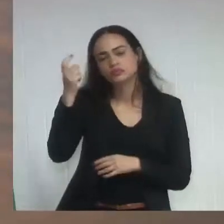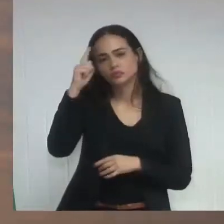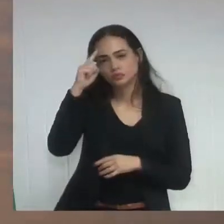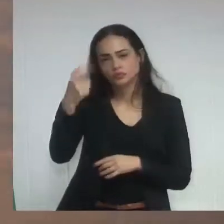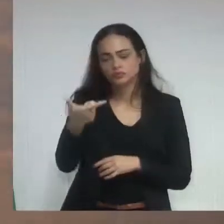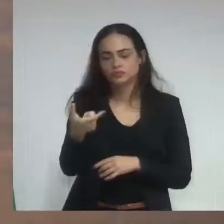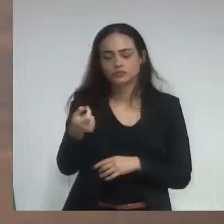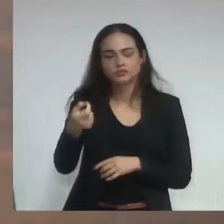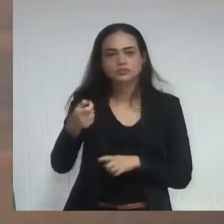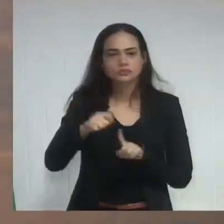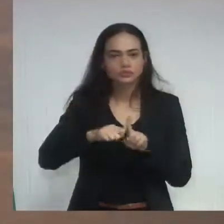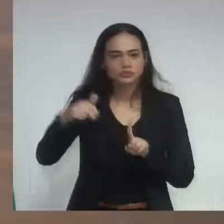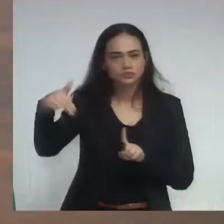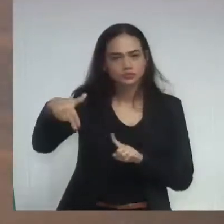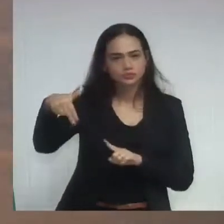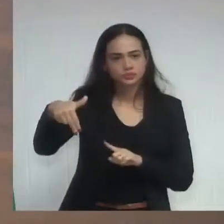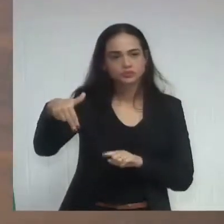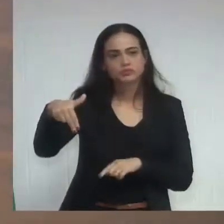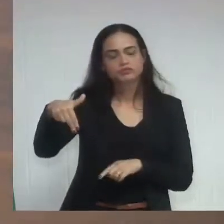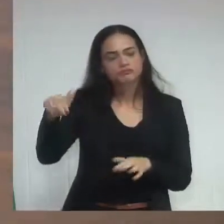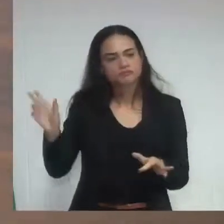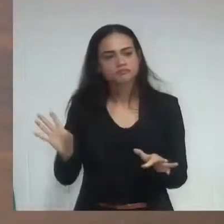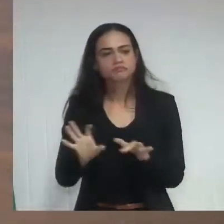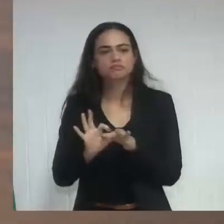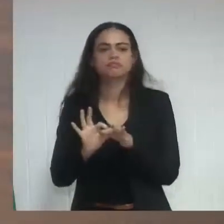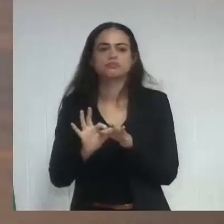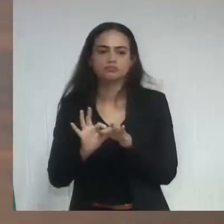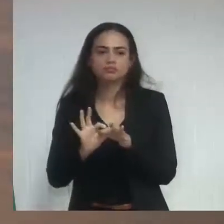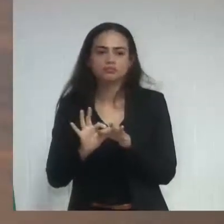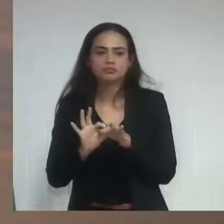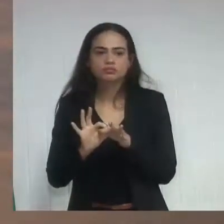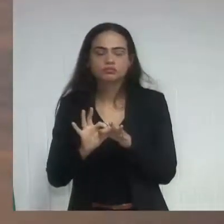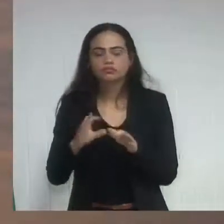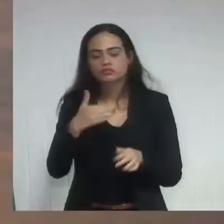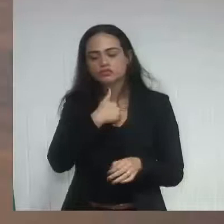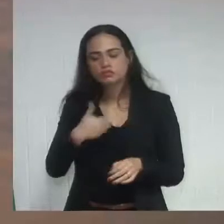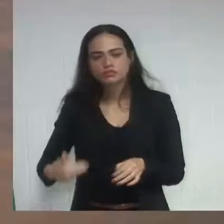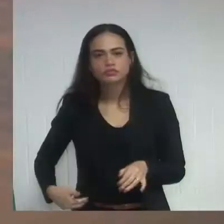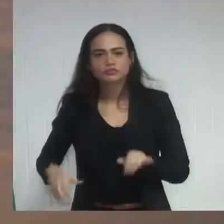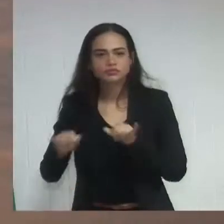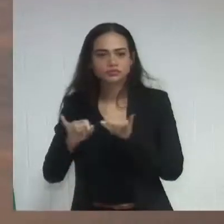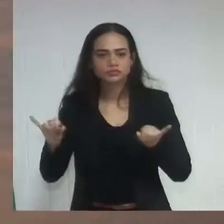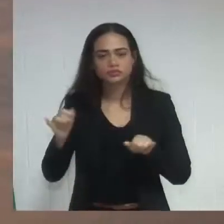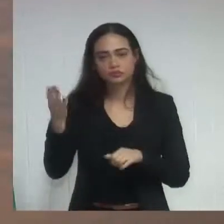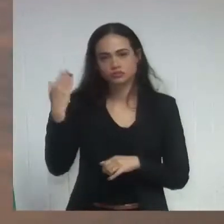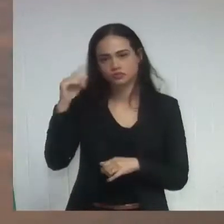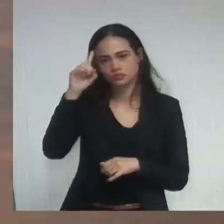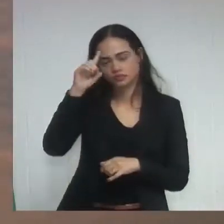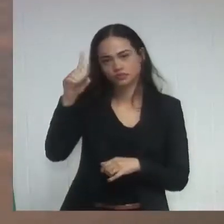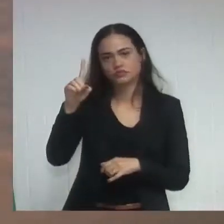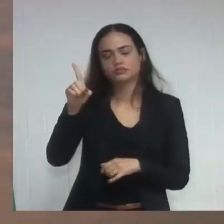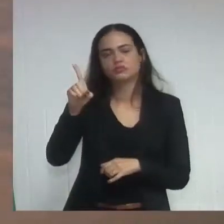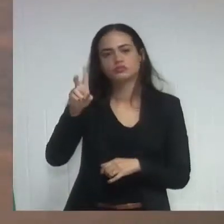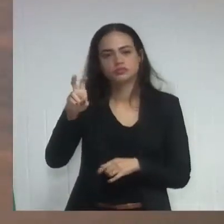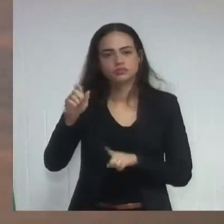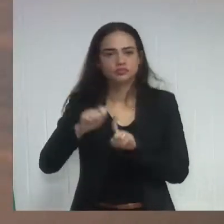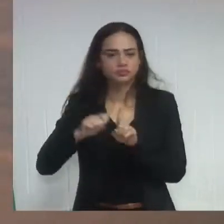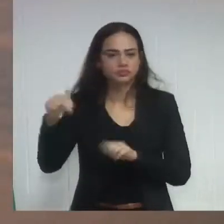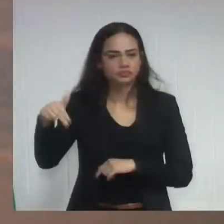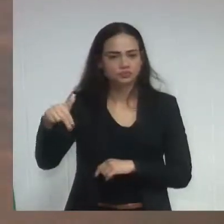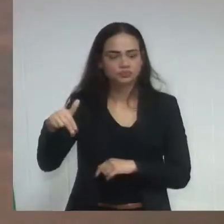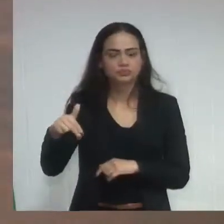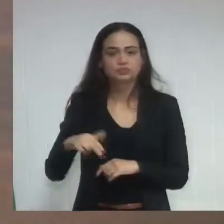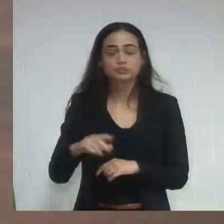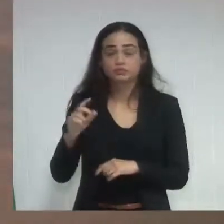amanhã. Meio que conectando também com a proclamação da República, que foi no dia 15 de novembro. E é importante a